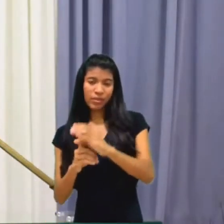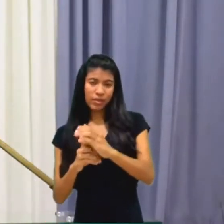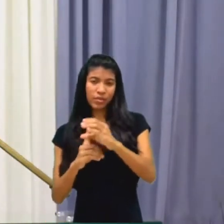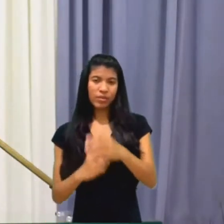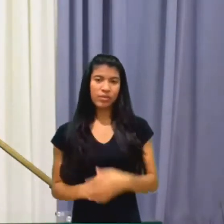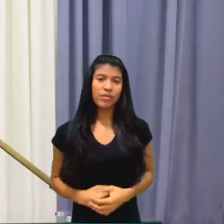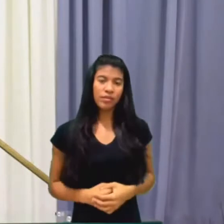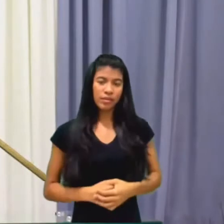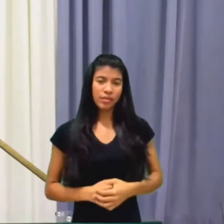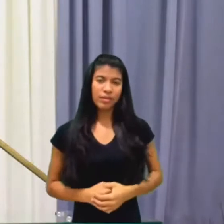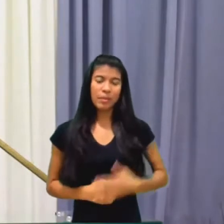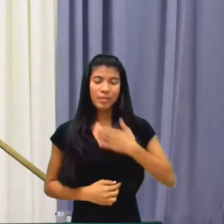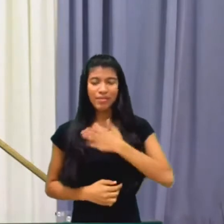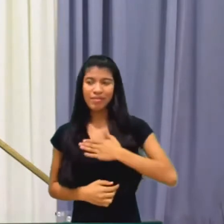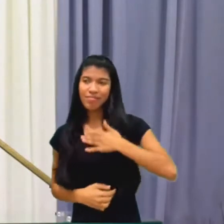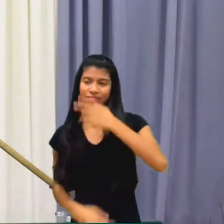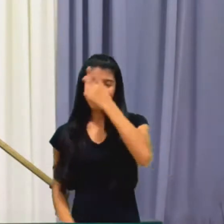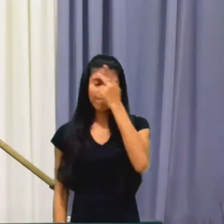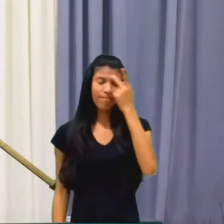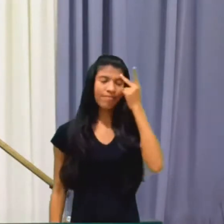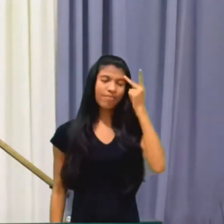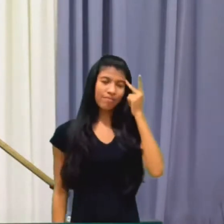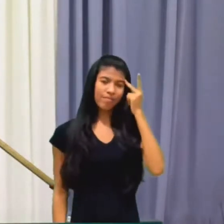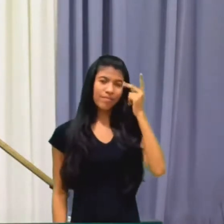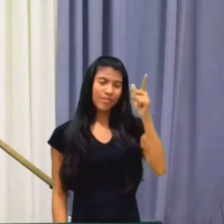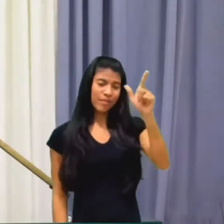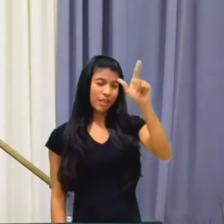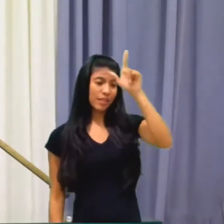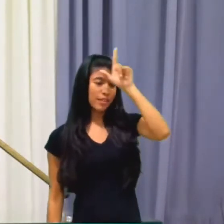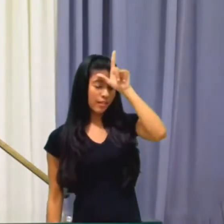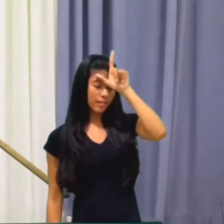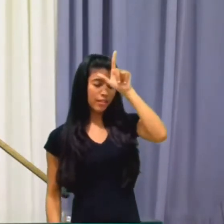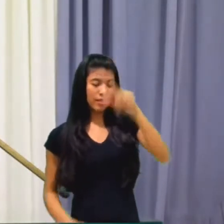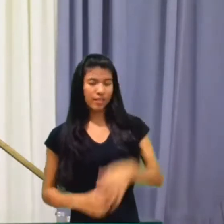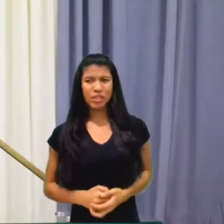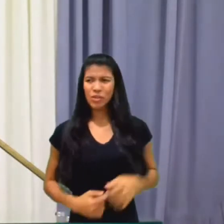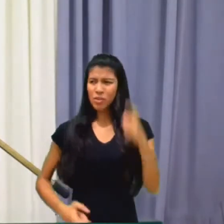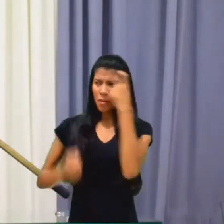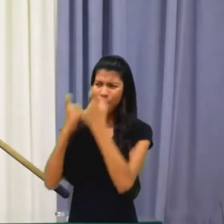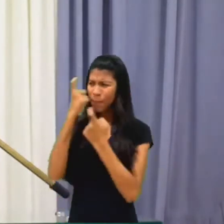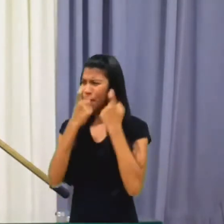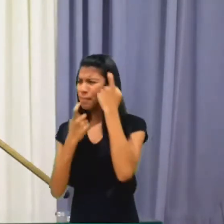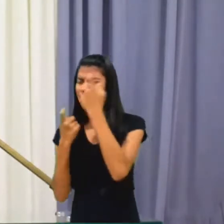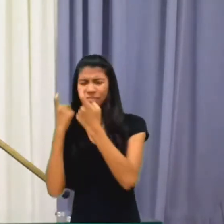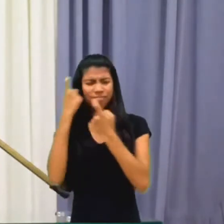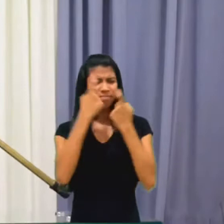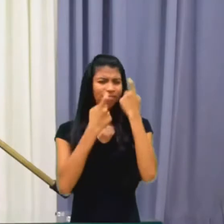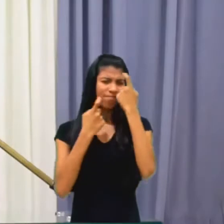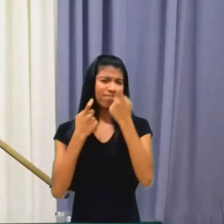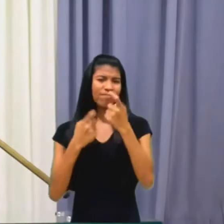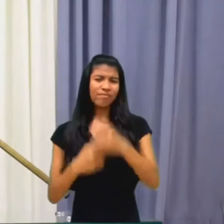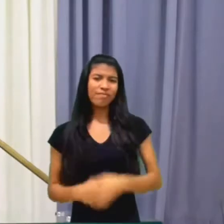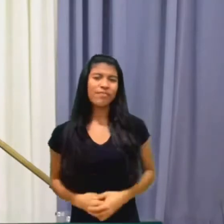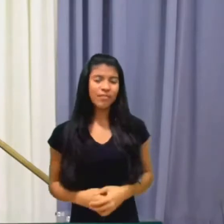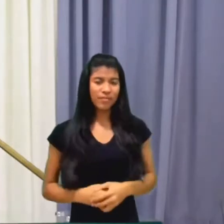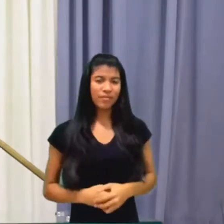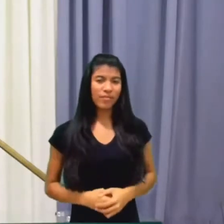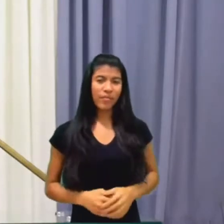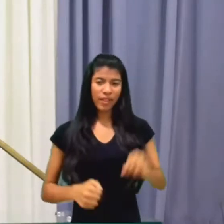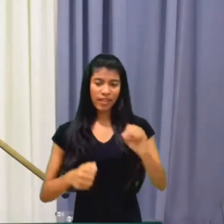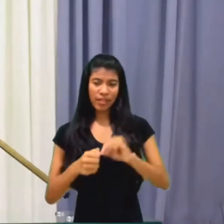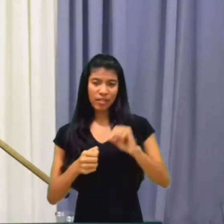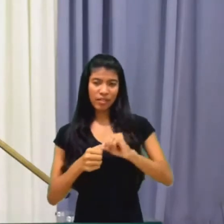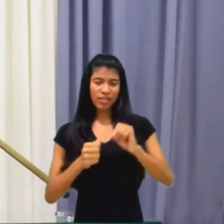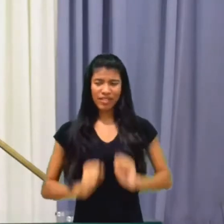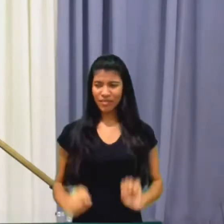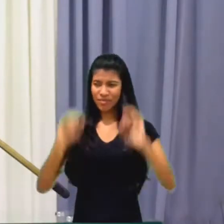agradar pessoas. Os seus líderes estão mais preocupados em fazer um pequeno show